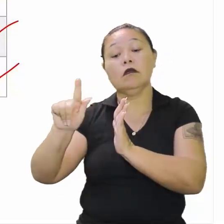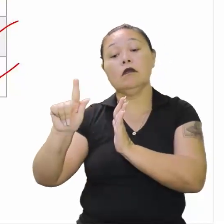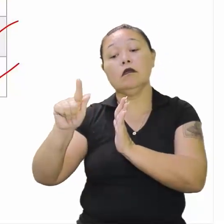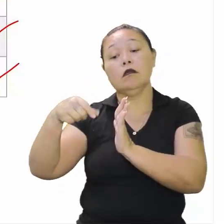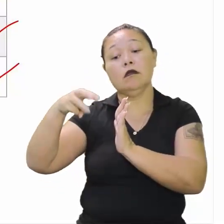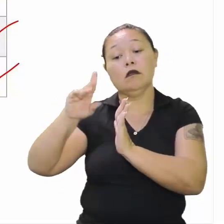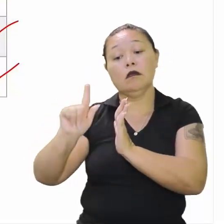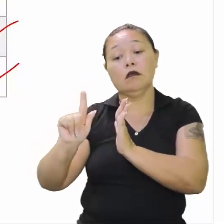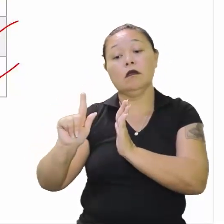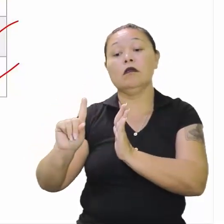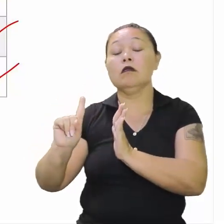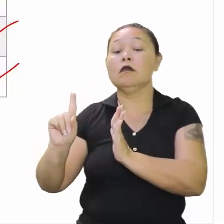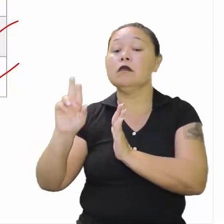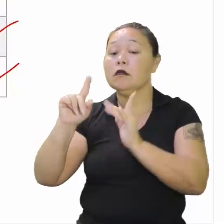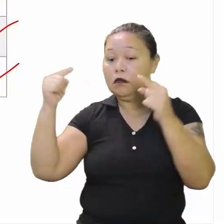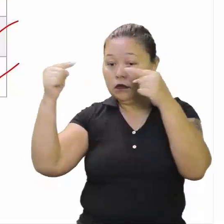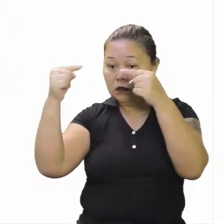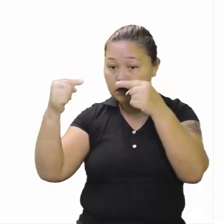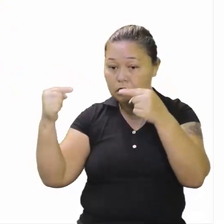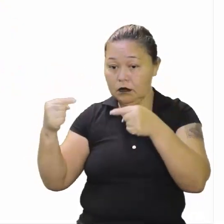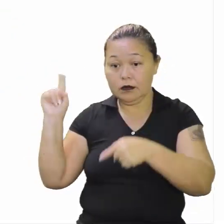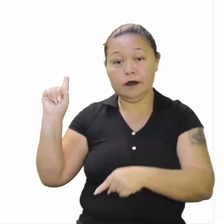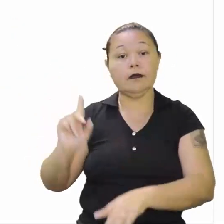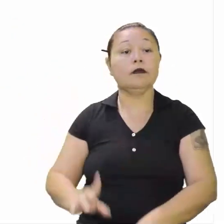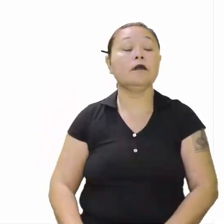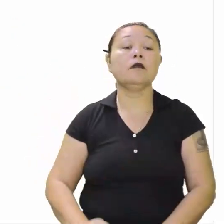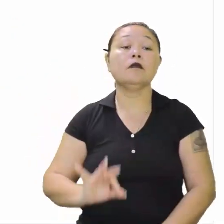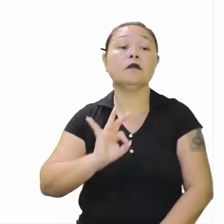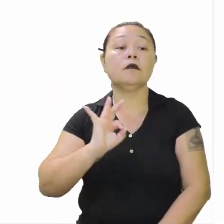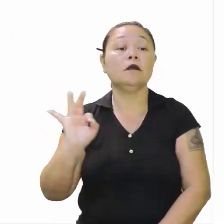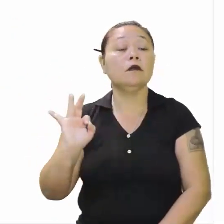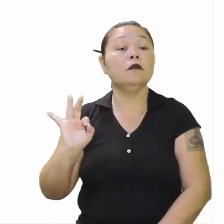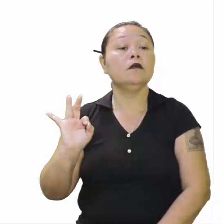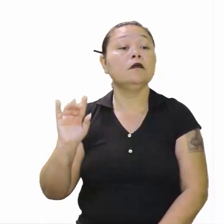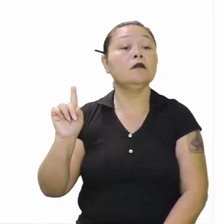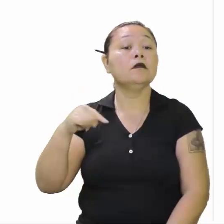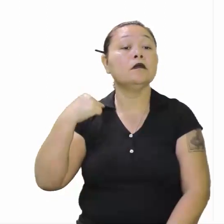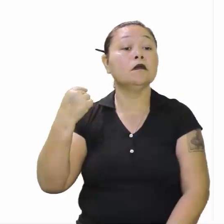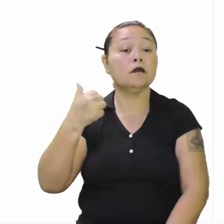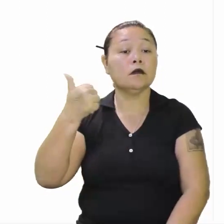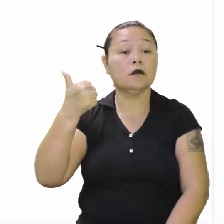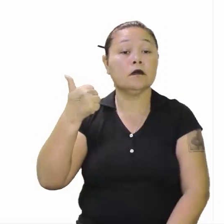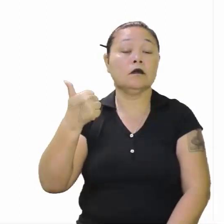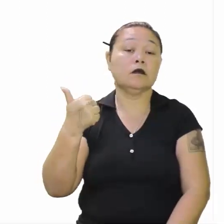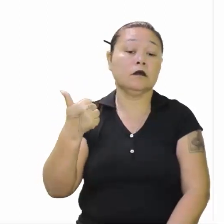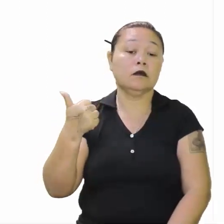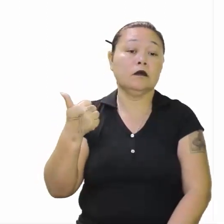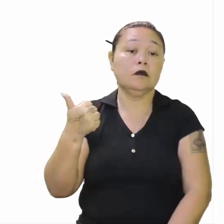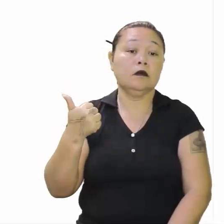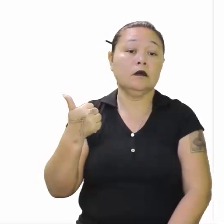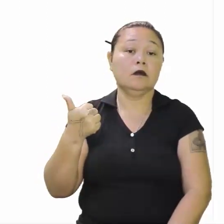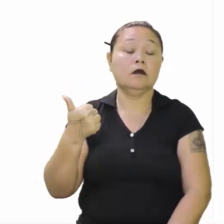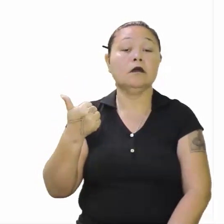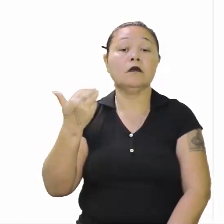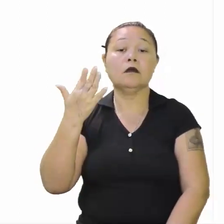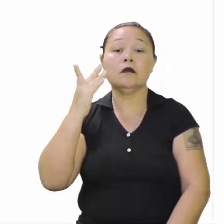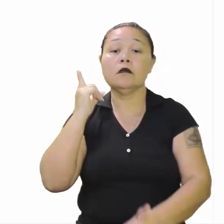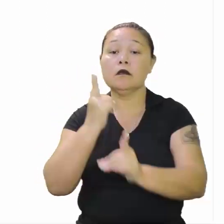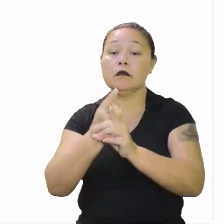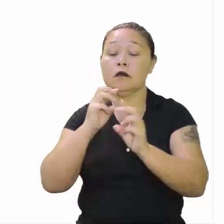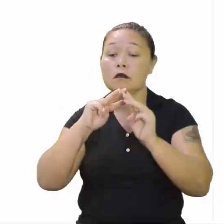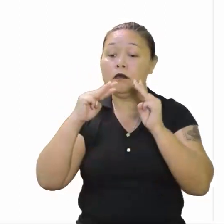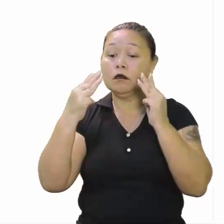e mg, respectivamente. Ótimo. O primeiro passo para